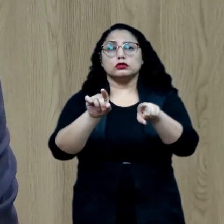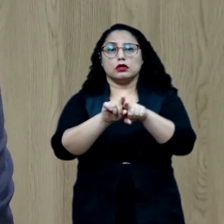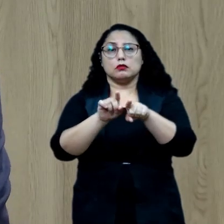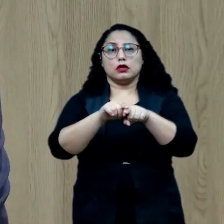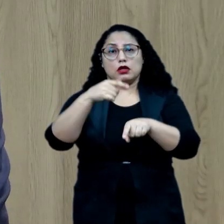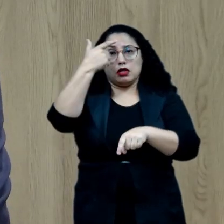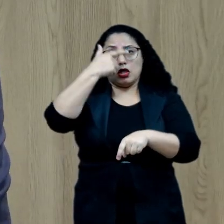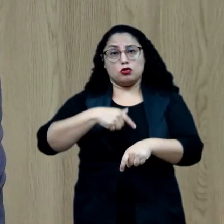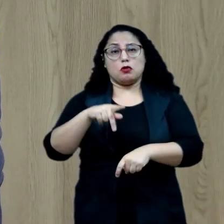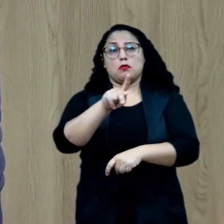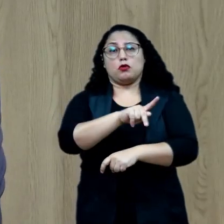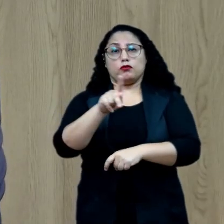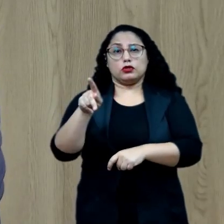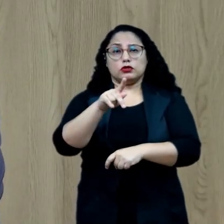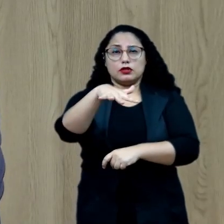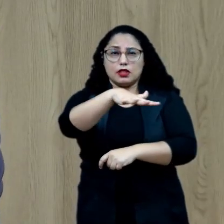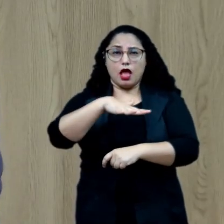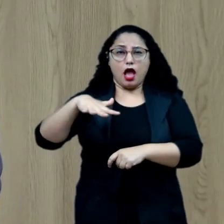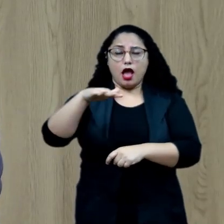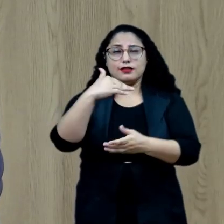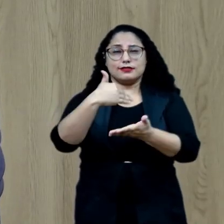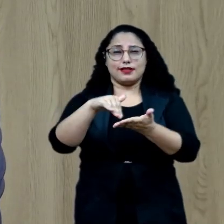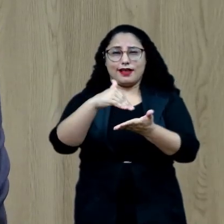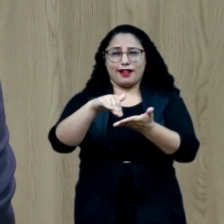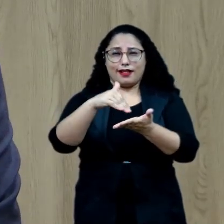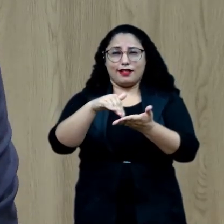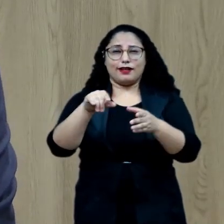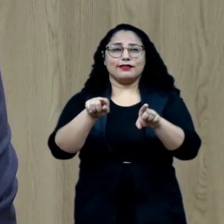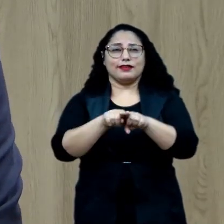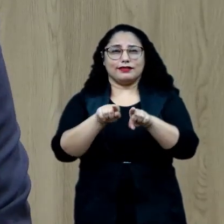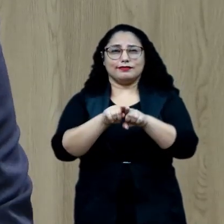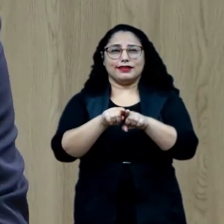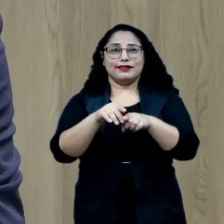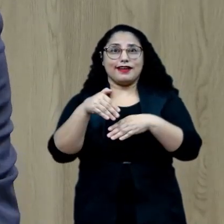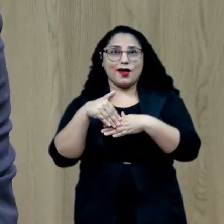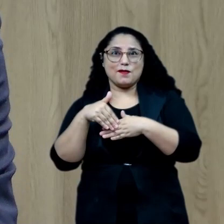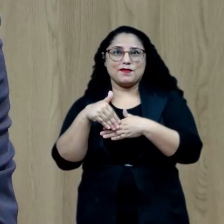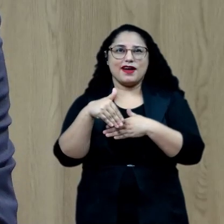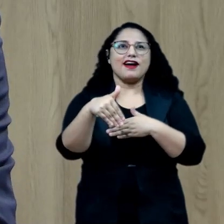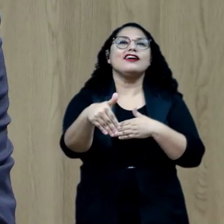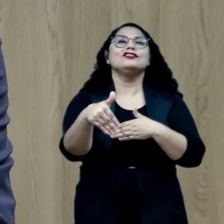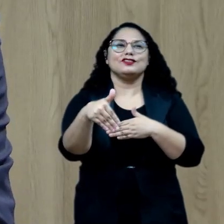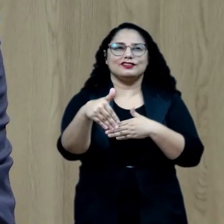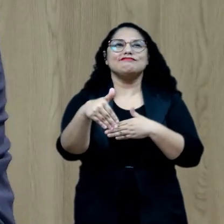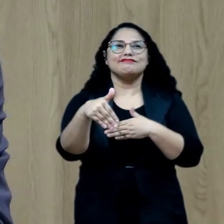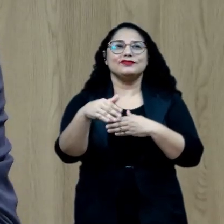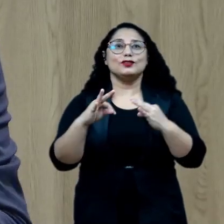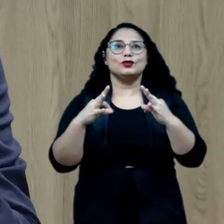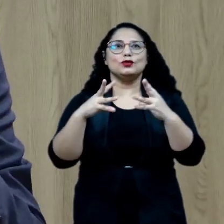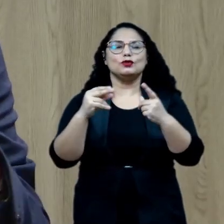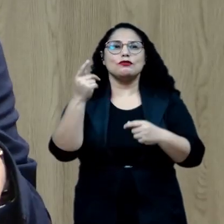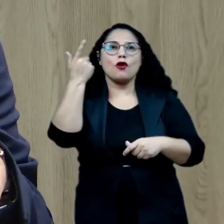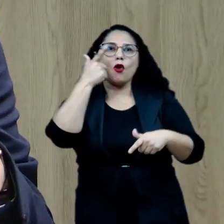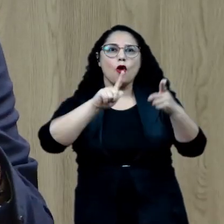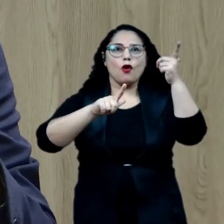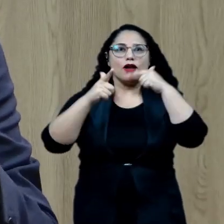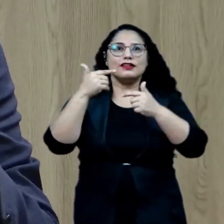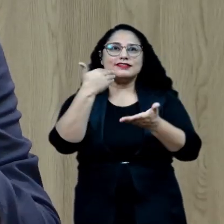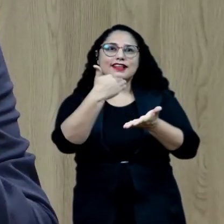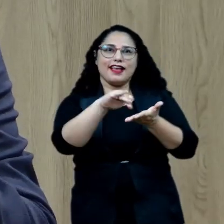ser docente, né, na área de secretariado, e é a partir de tudo que eu conquistei